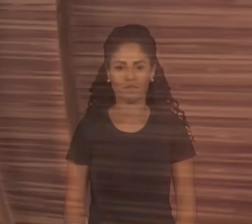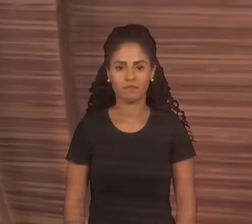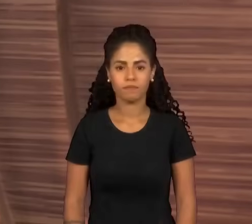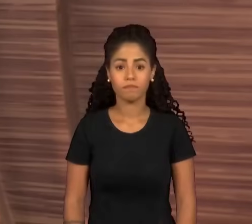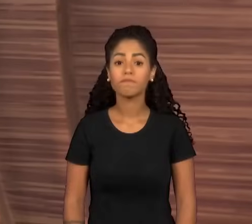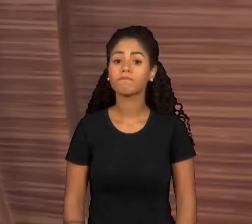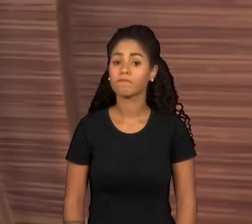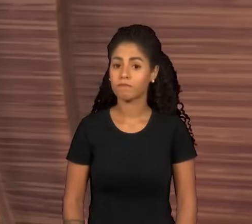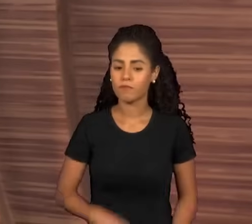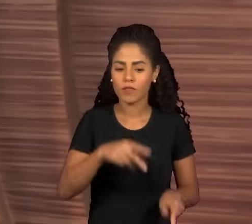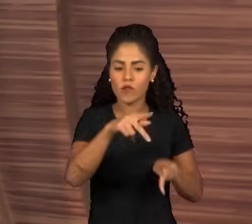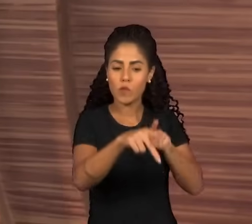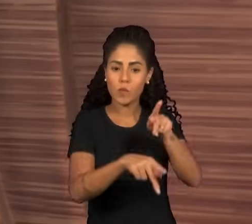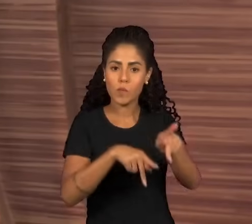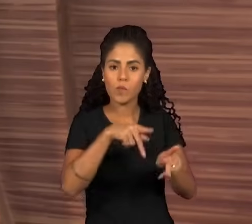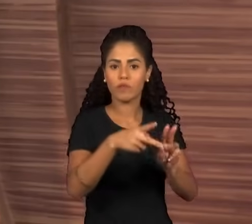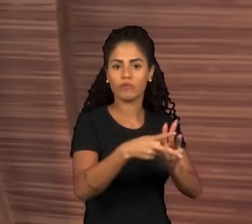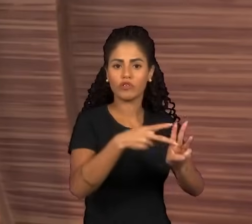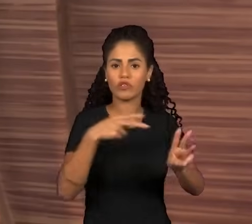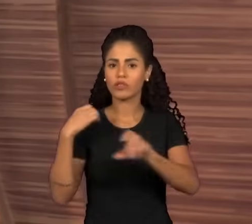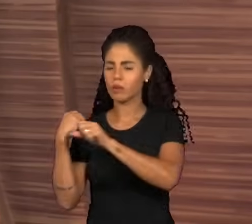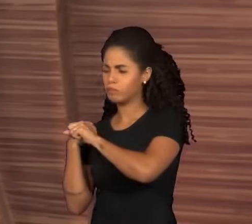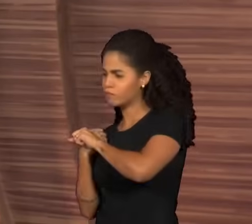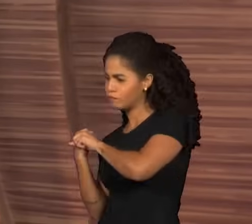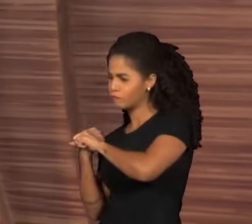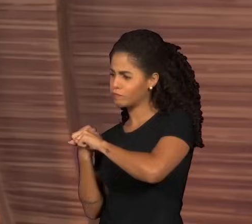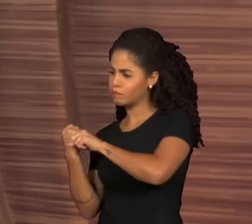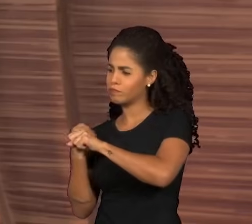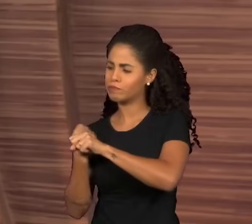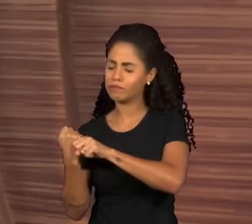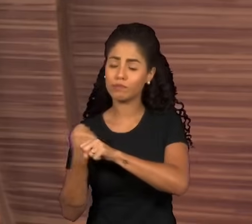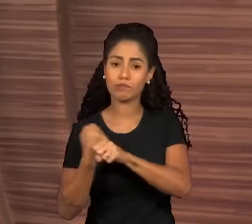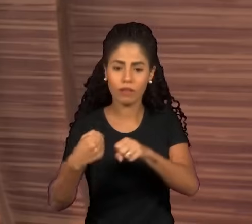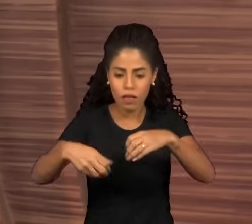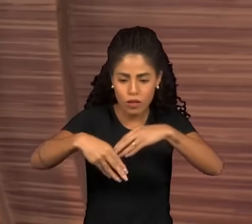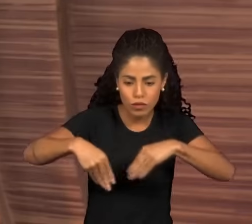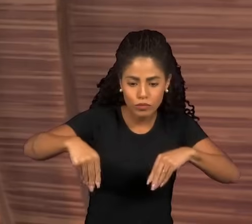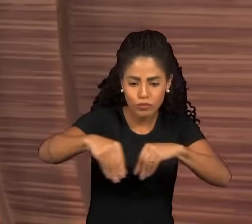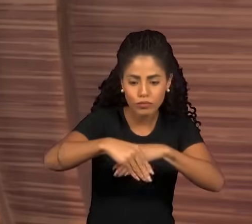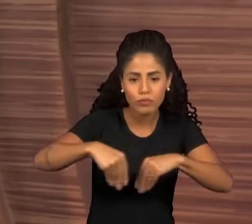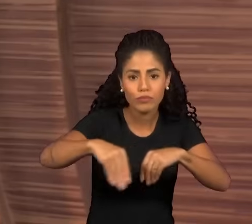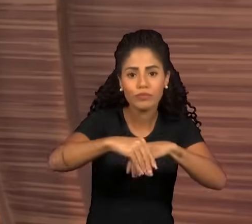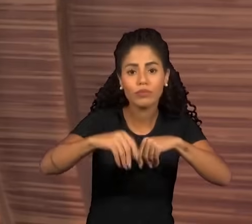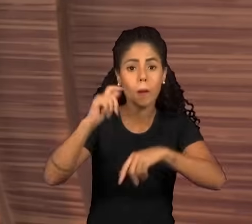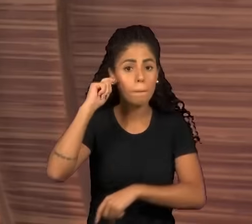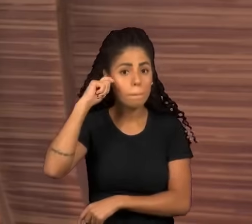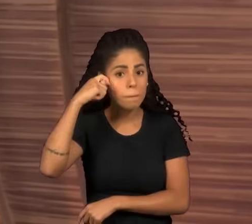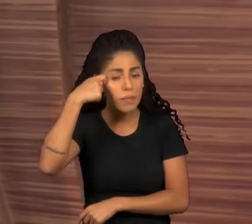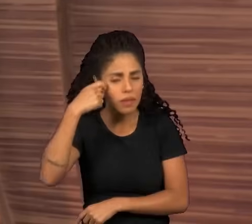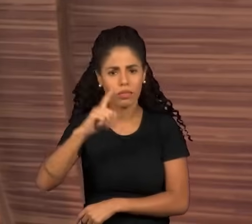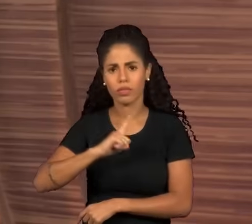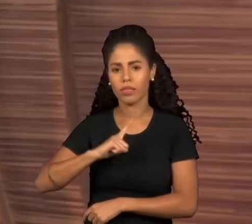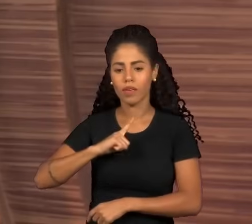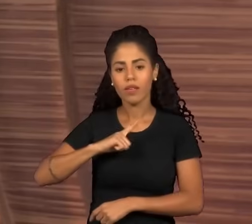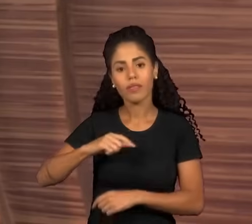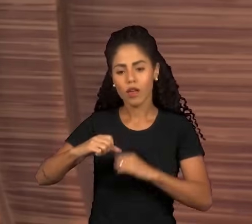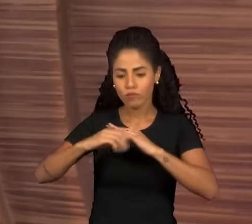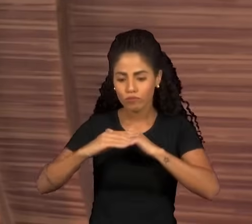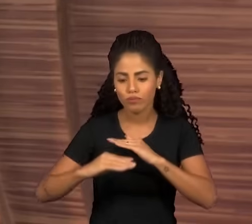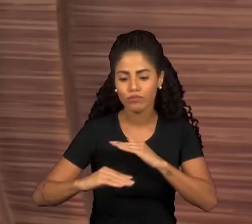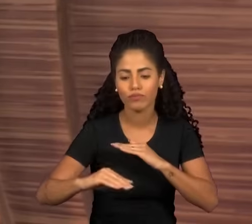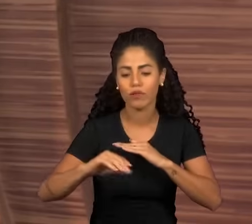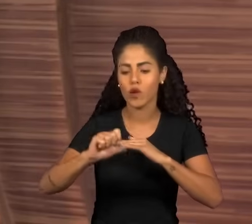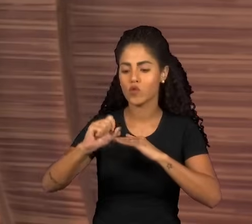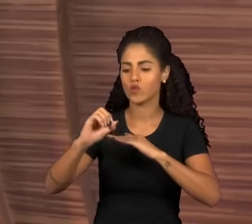Os indígenas produzem há séculos a terra preta. Até hoje, eles dominam a arte de enriquecer o solo com matéria